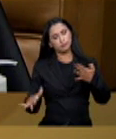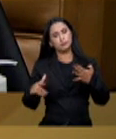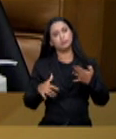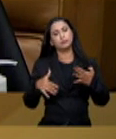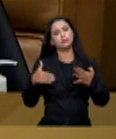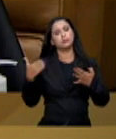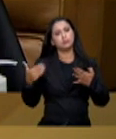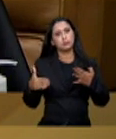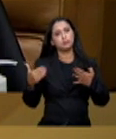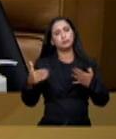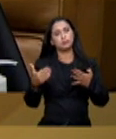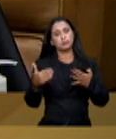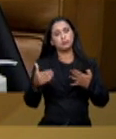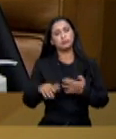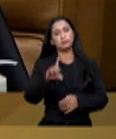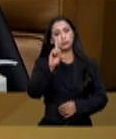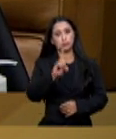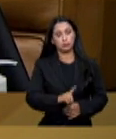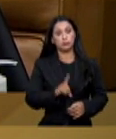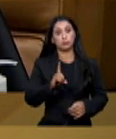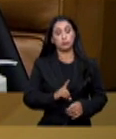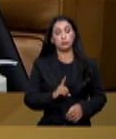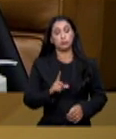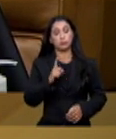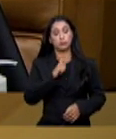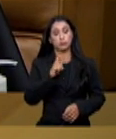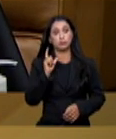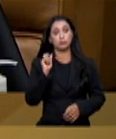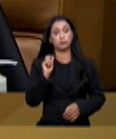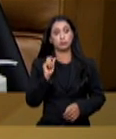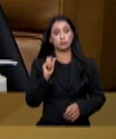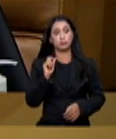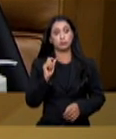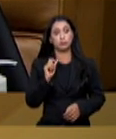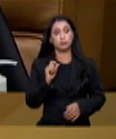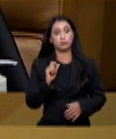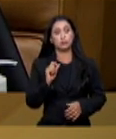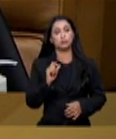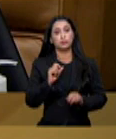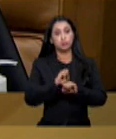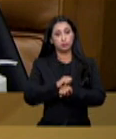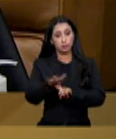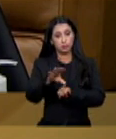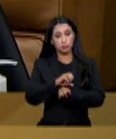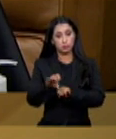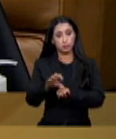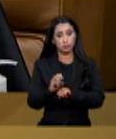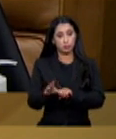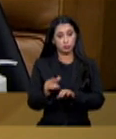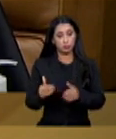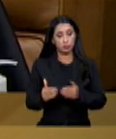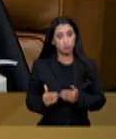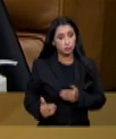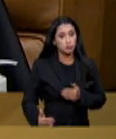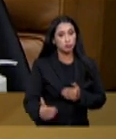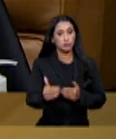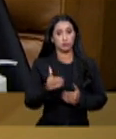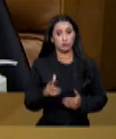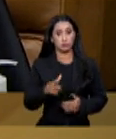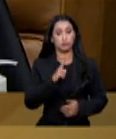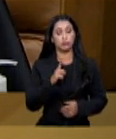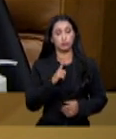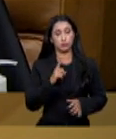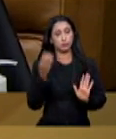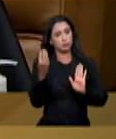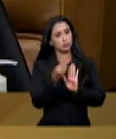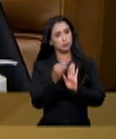existência de um direito de autodeterminação informativa a partir